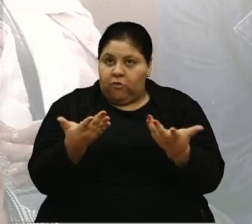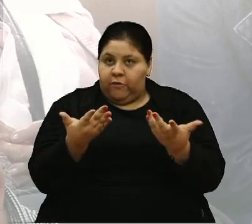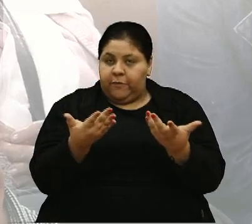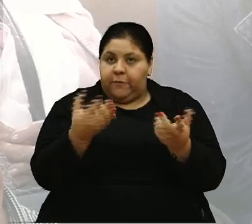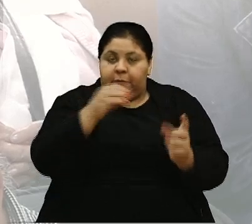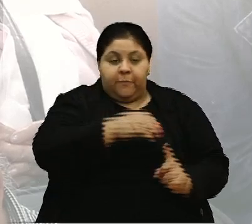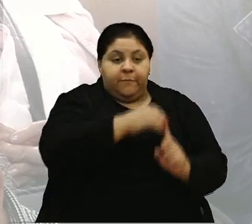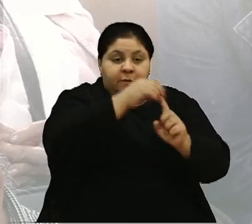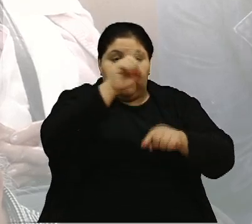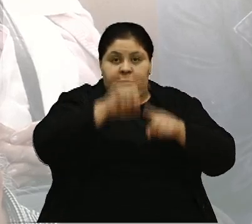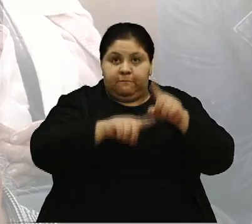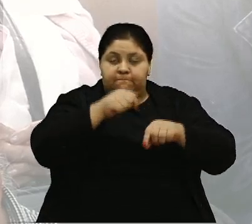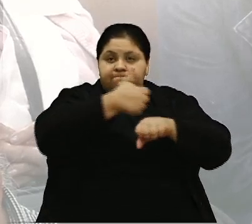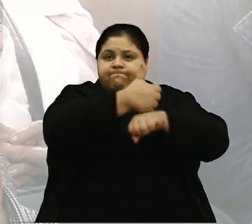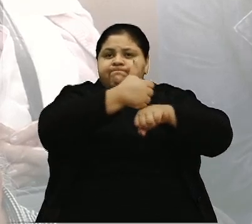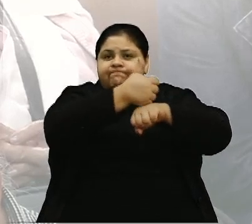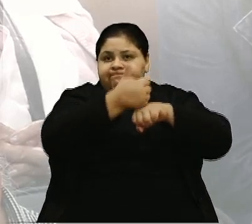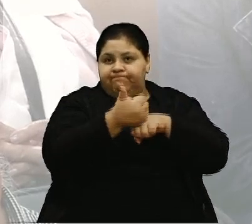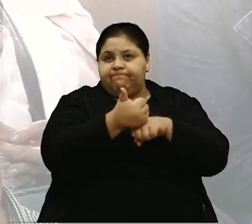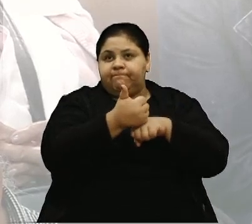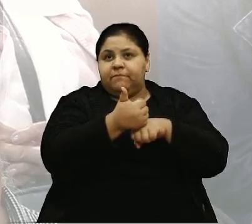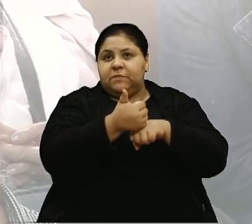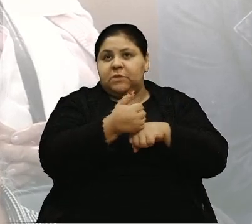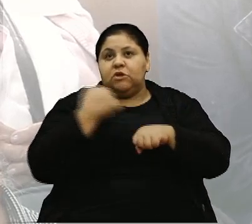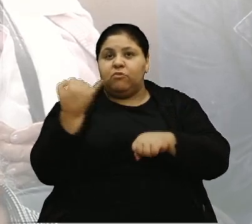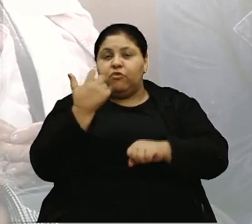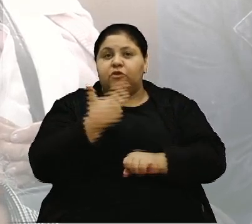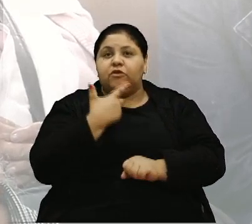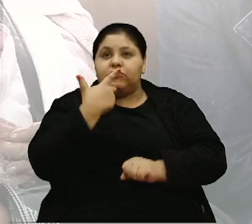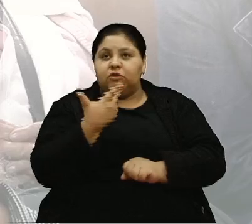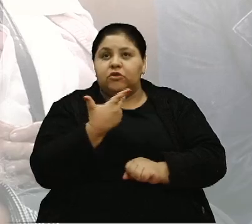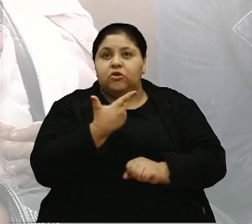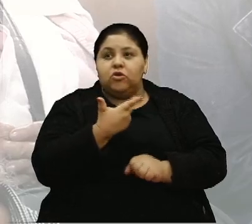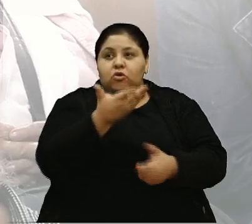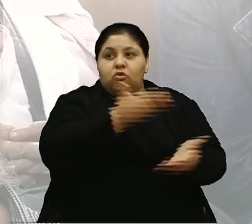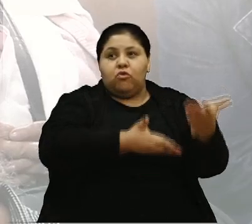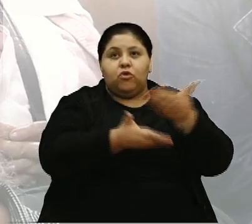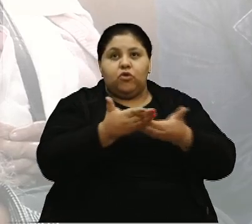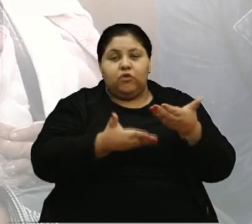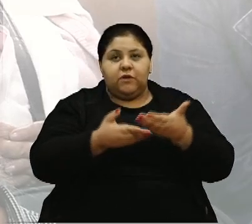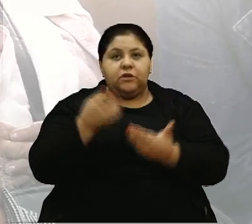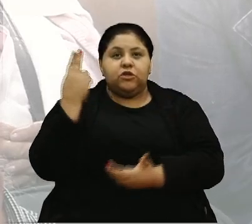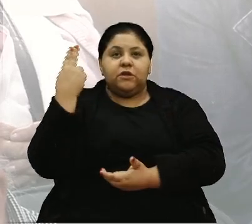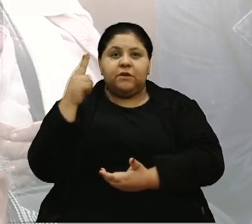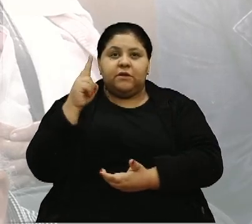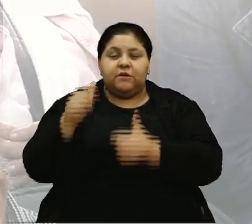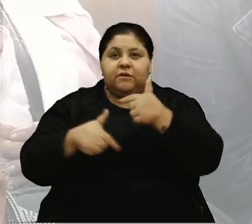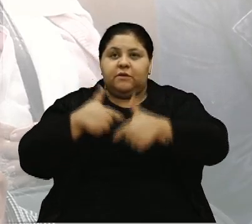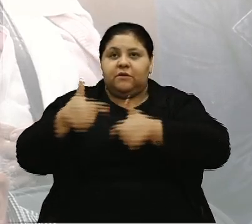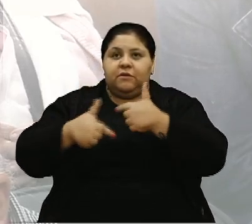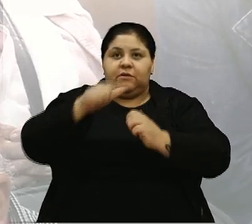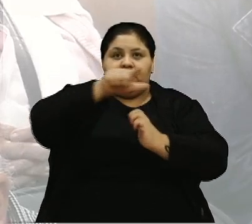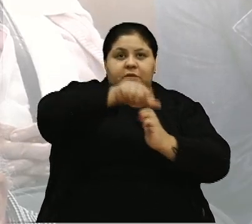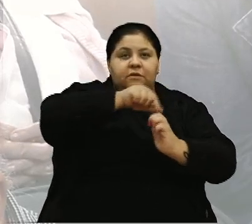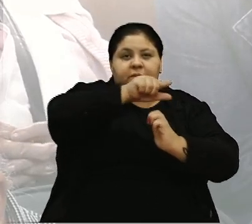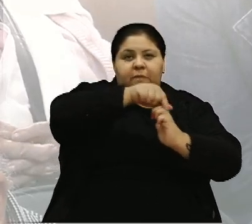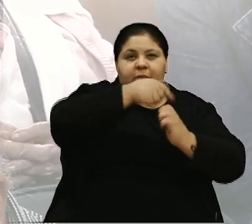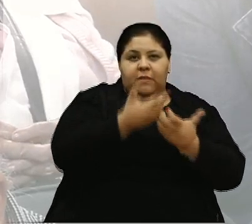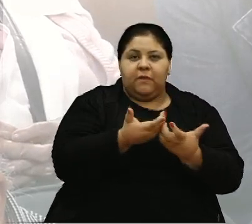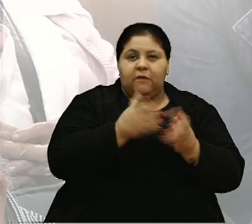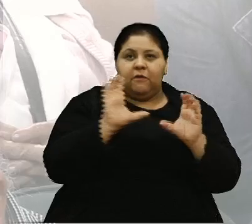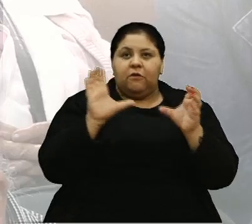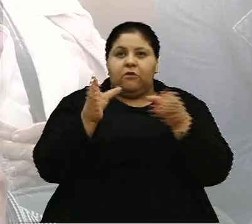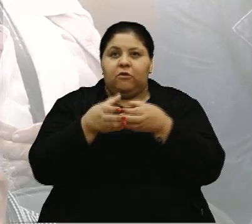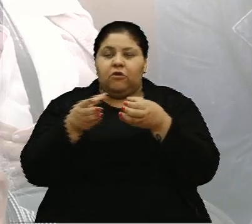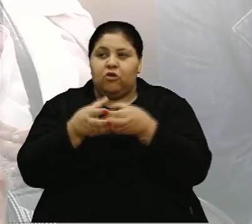principais atividades profissionais, deve-se mencionar a consultoria no Uruguai, onde trabalhou na empresa Migranja, do Grupo